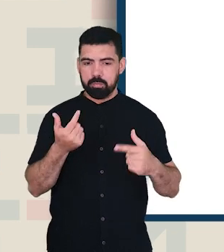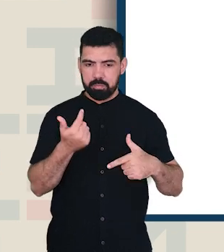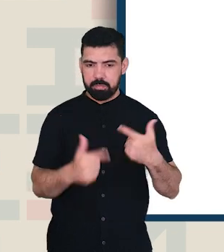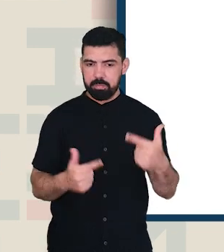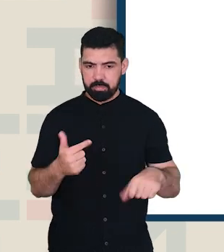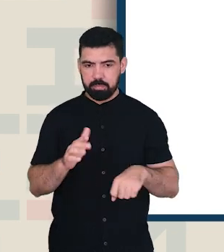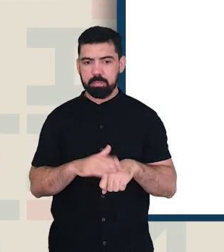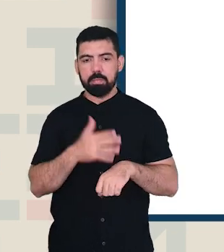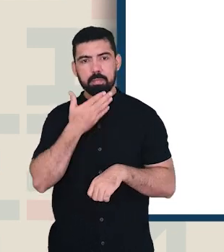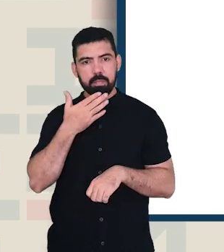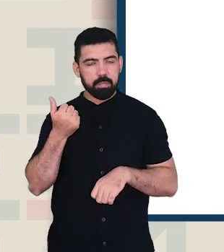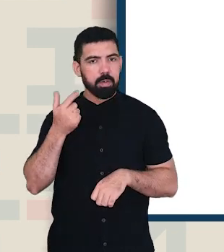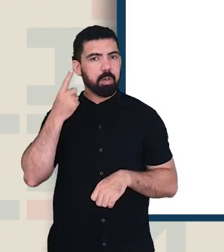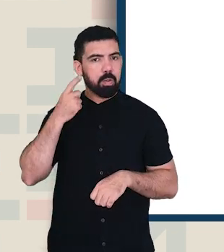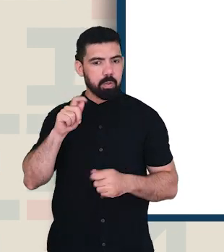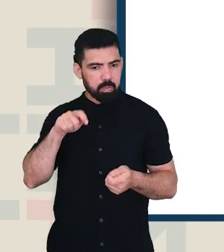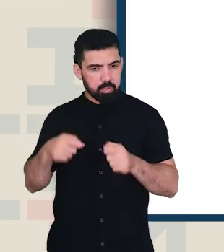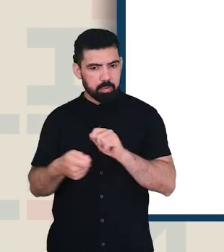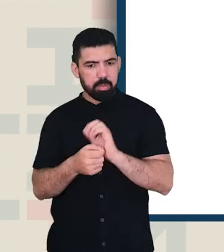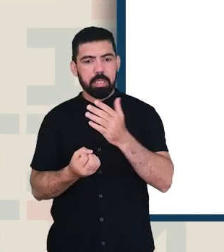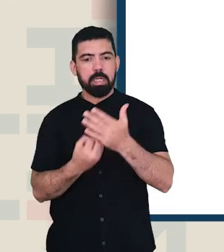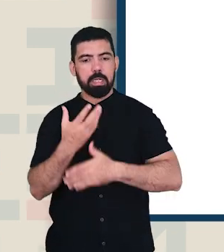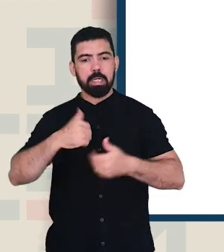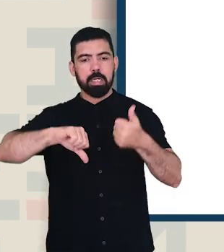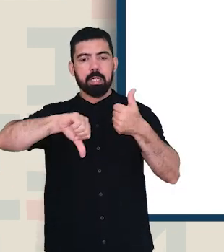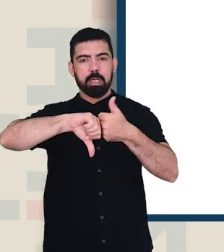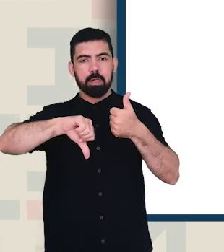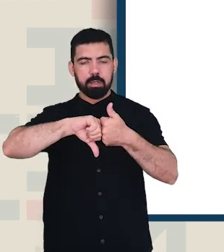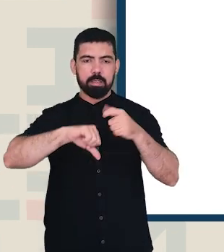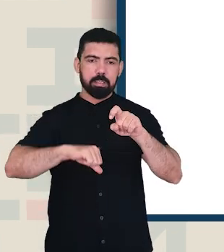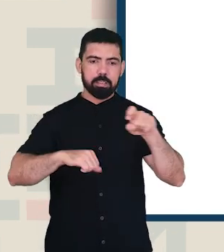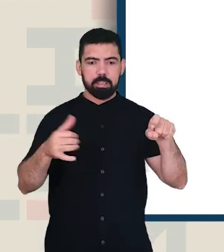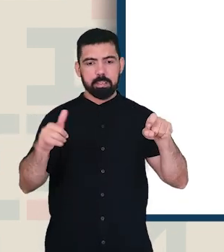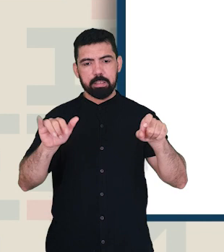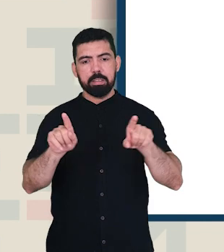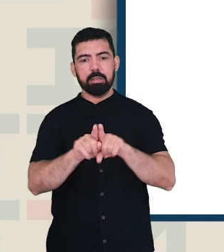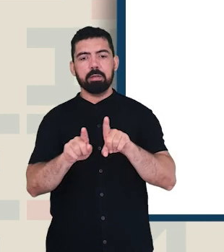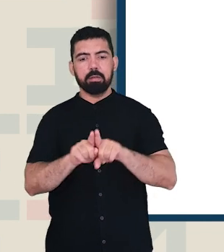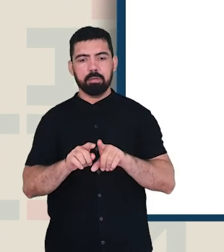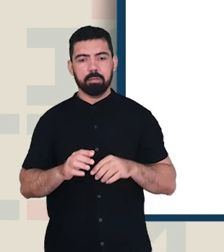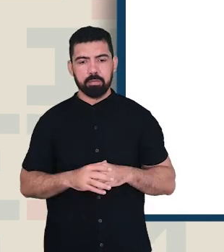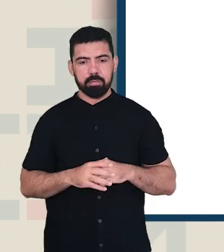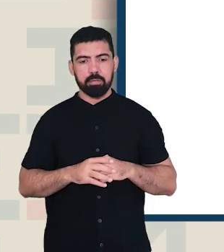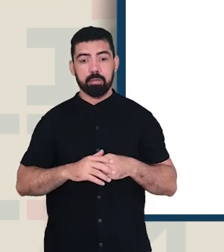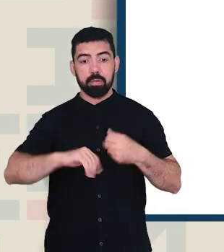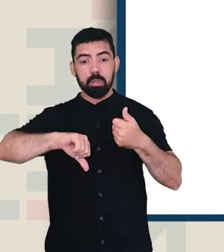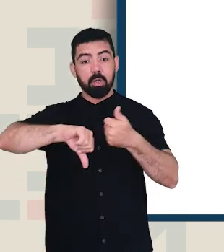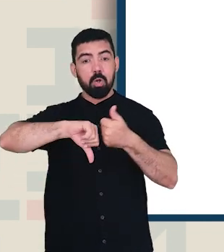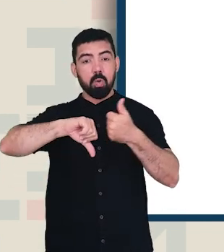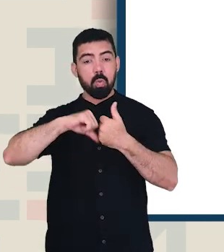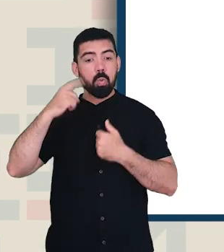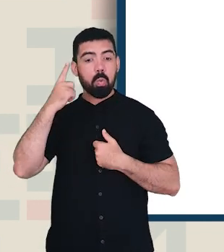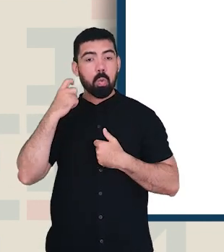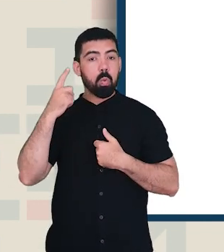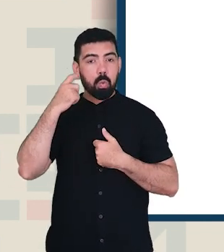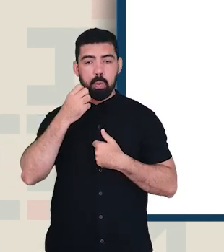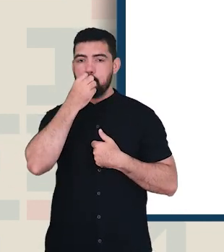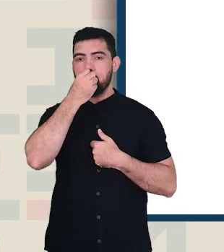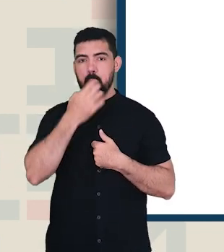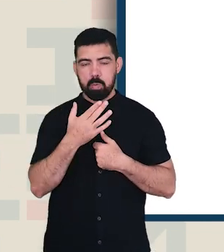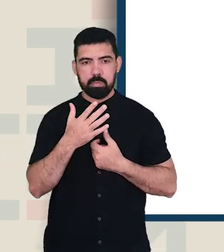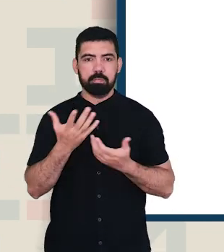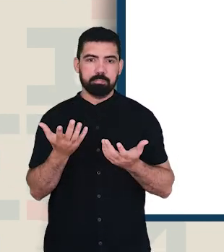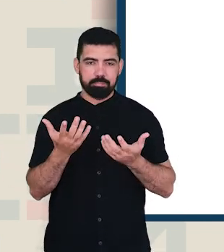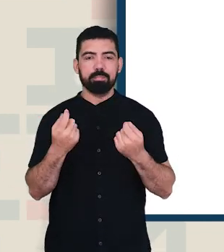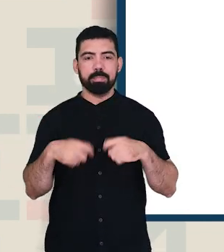para melhorar os sons, criar uma qualidade X ou Y. Qualidades sonoras não quer dizer bom ou